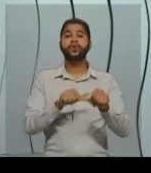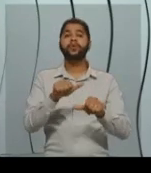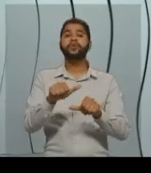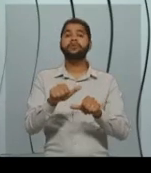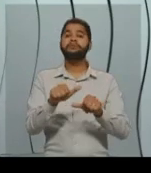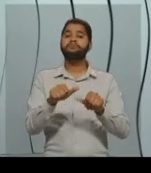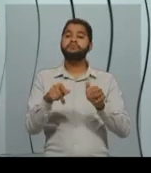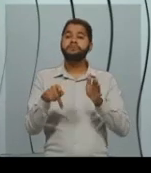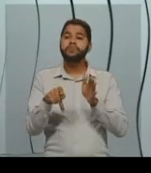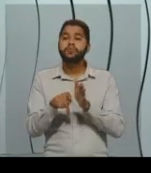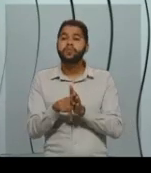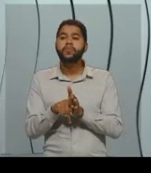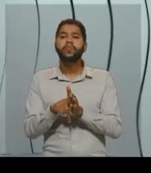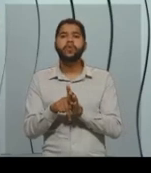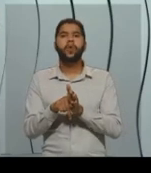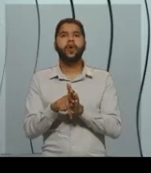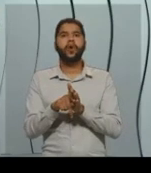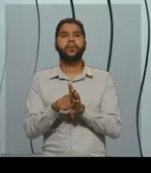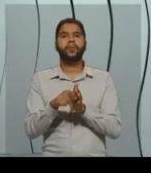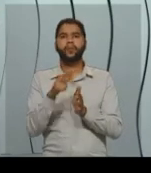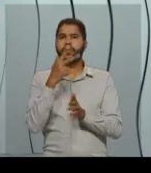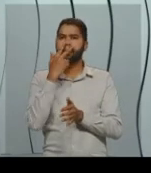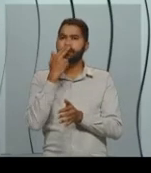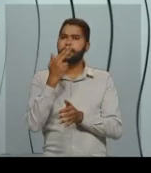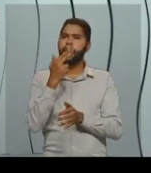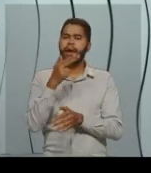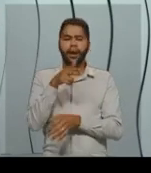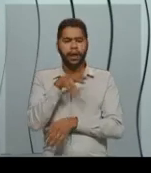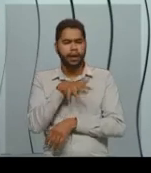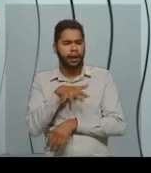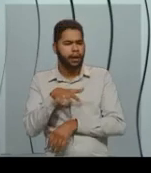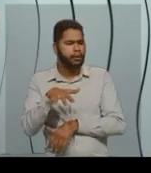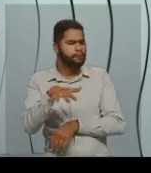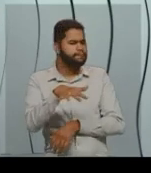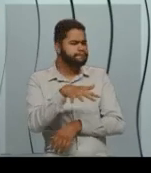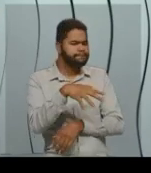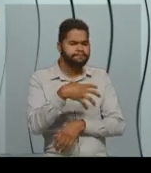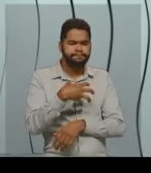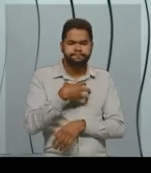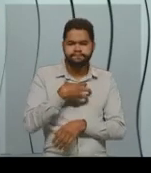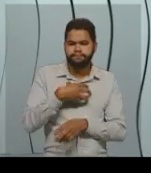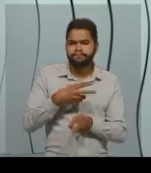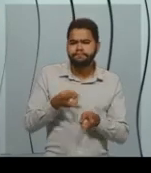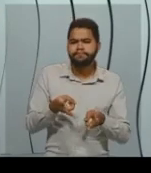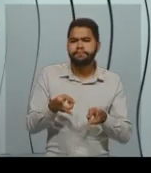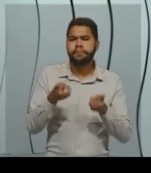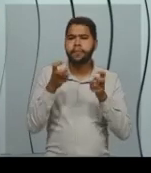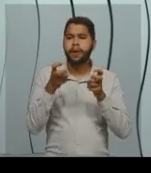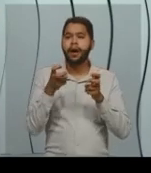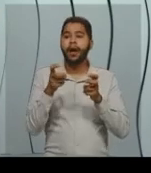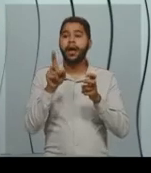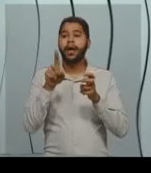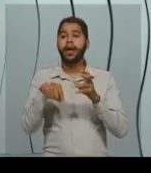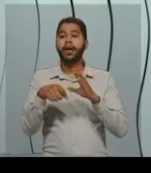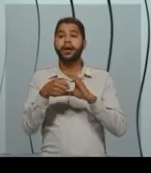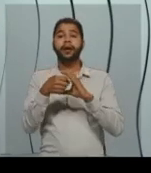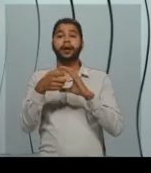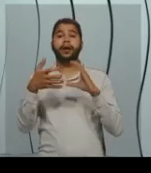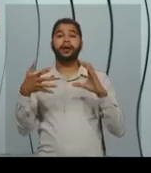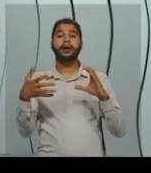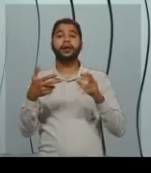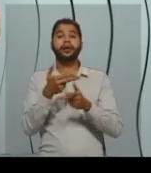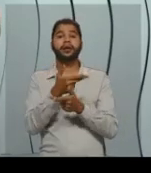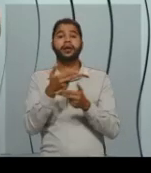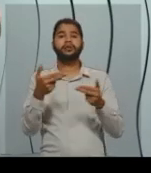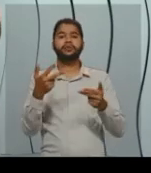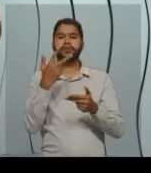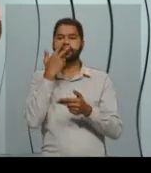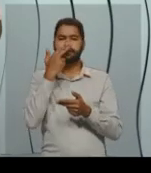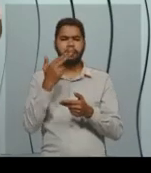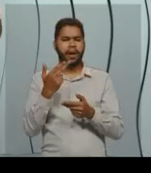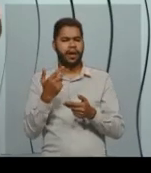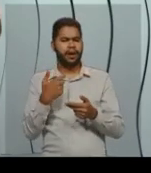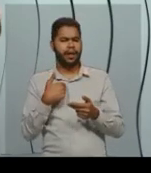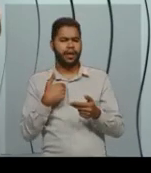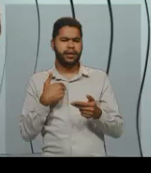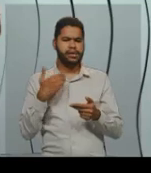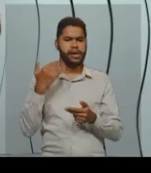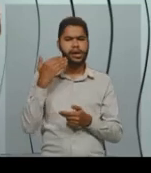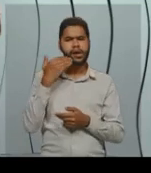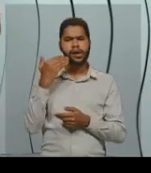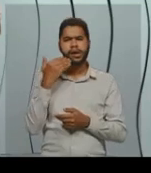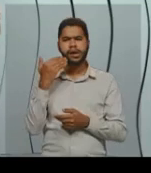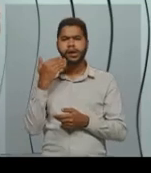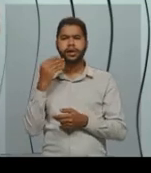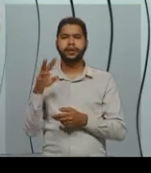faz parte do mundo sensível, e a mudança é característica das coisas que são imperfeitas, que são